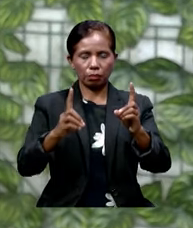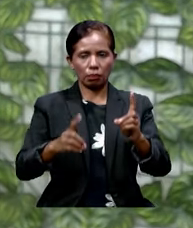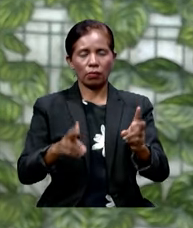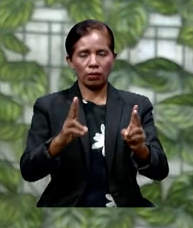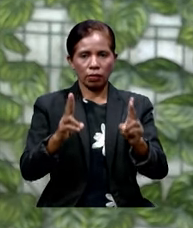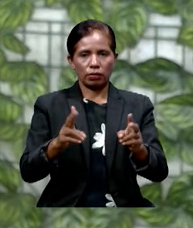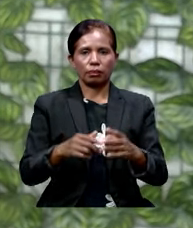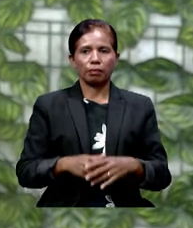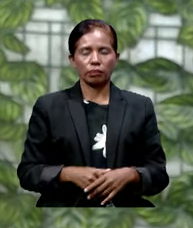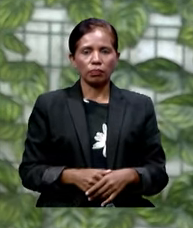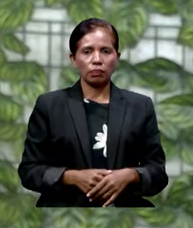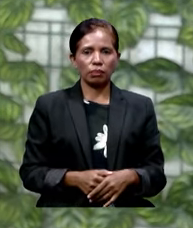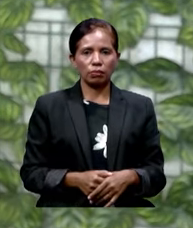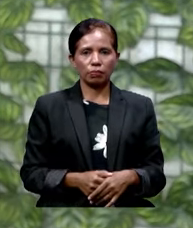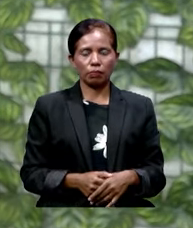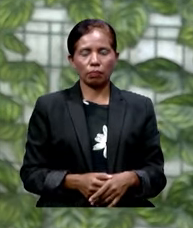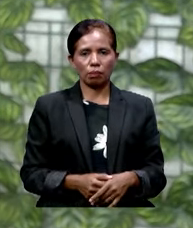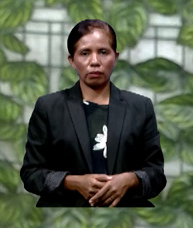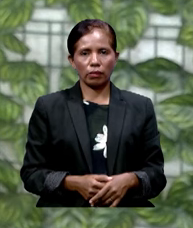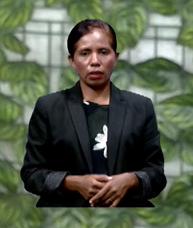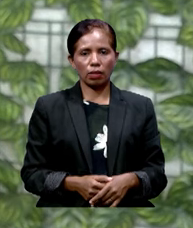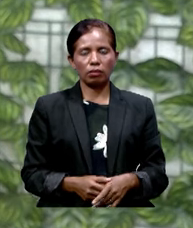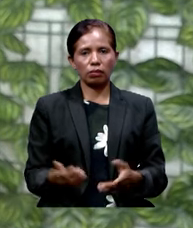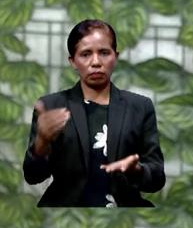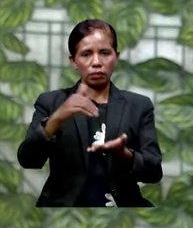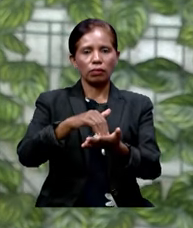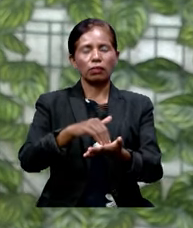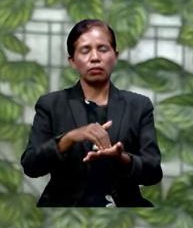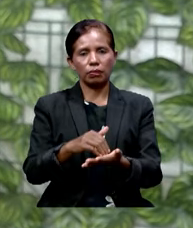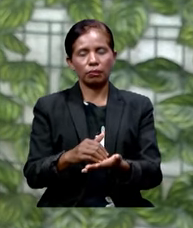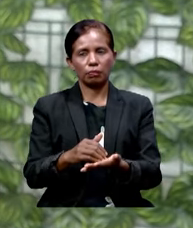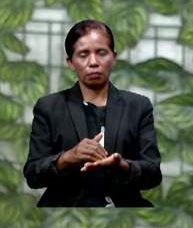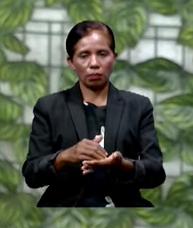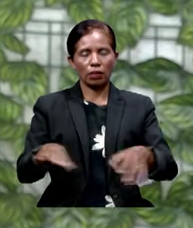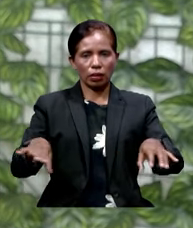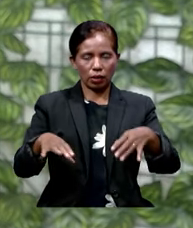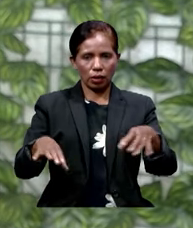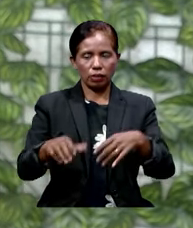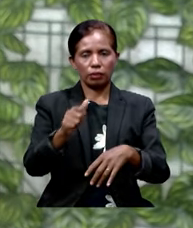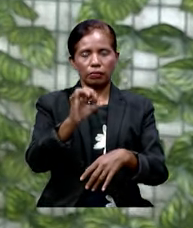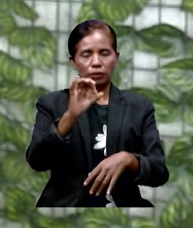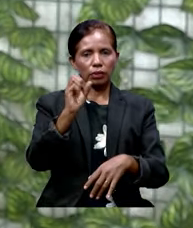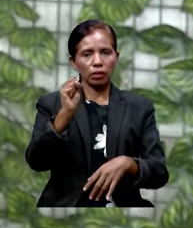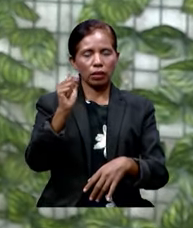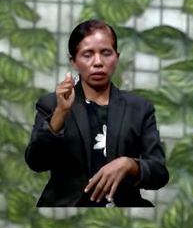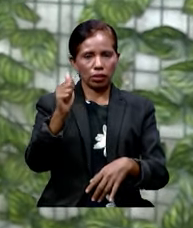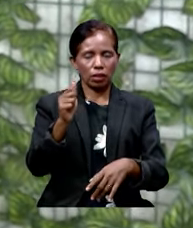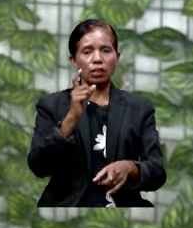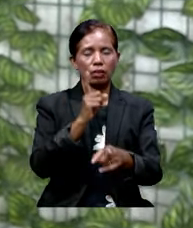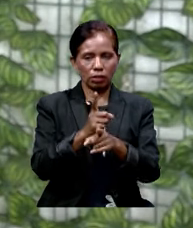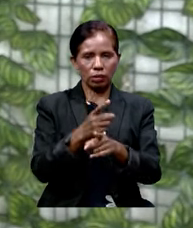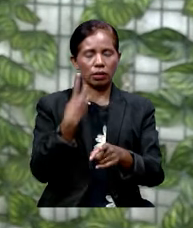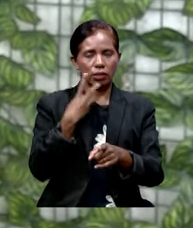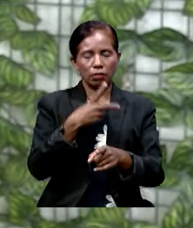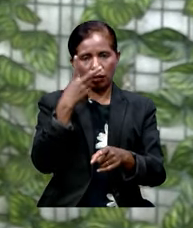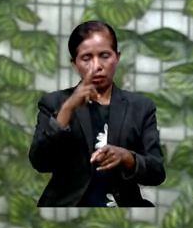situa, para funcionar ricas, a FGP em linha funções de treino. Nós, a minha